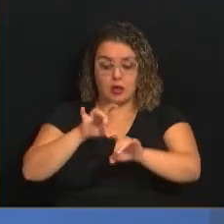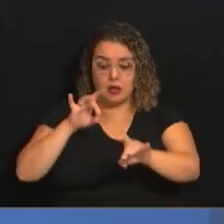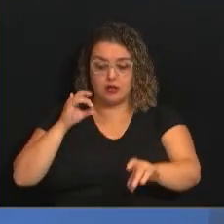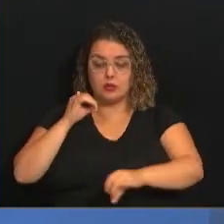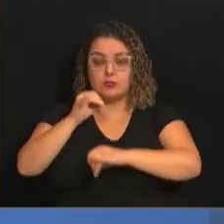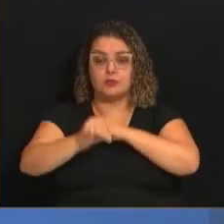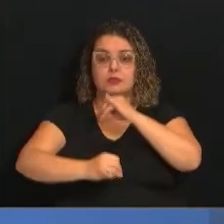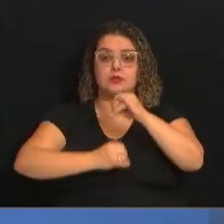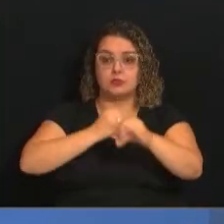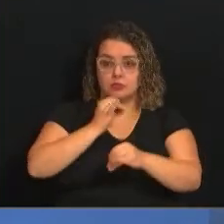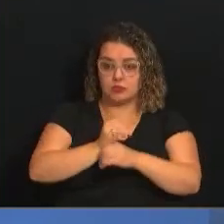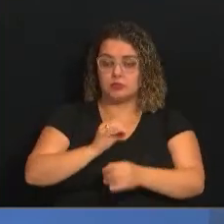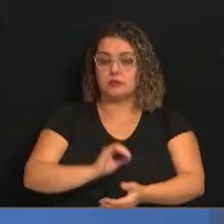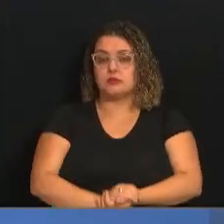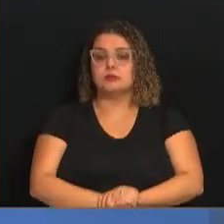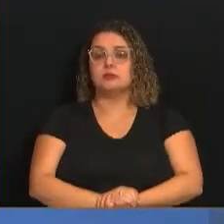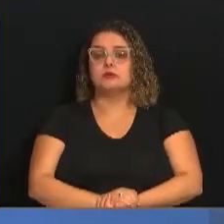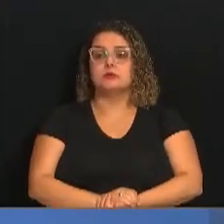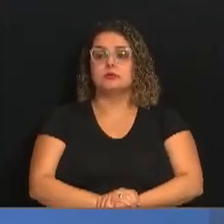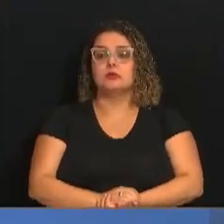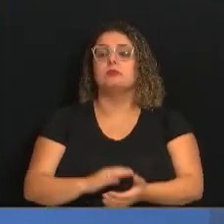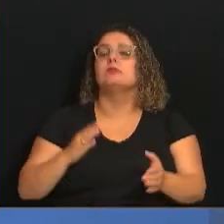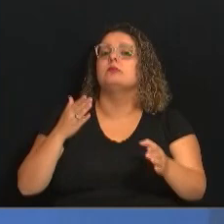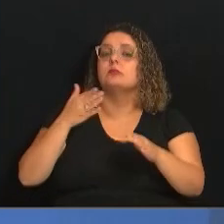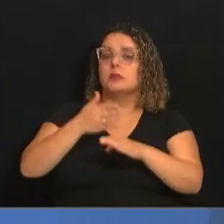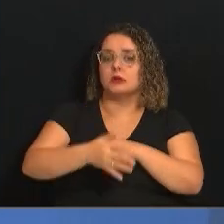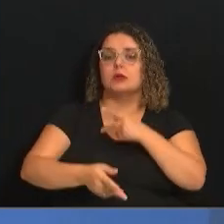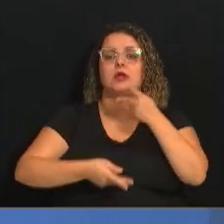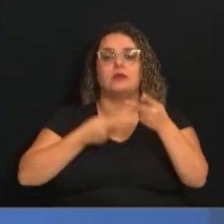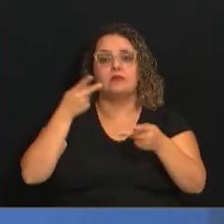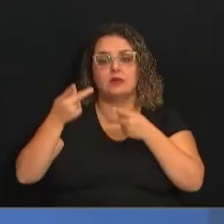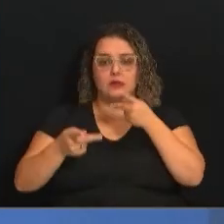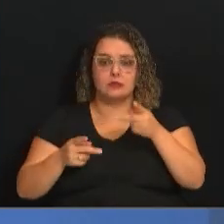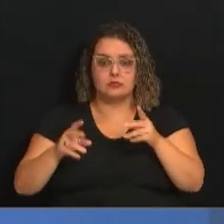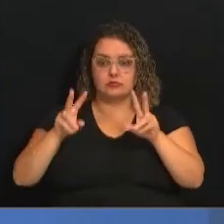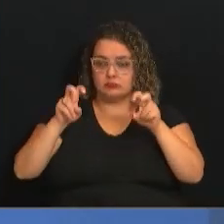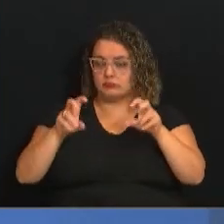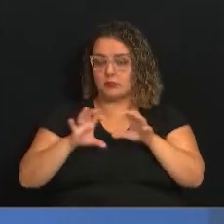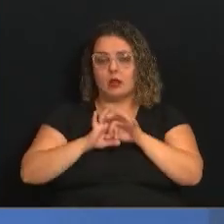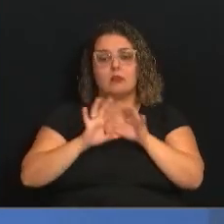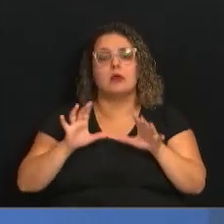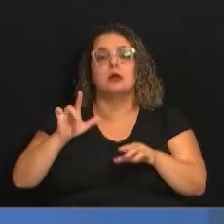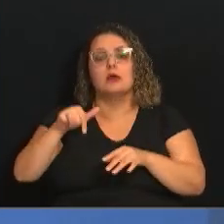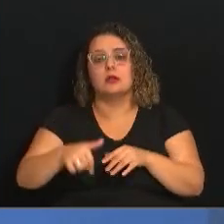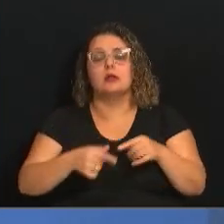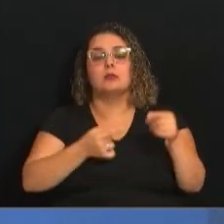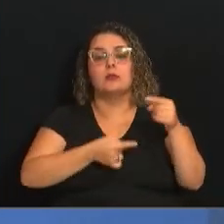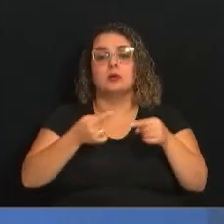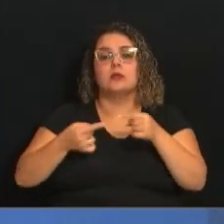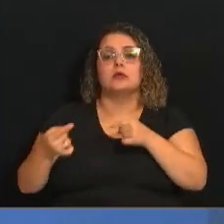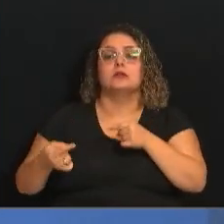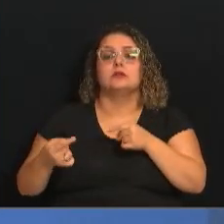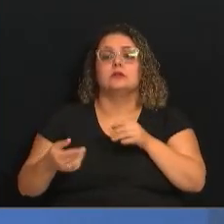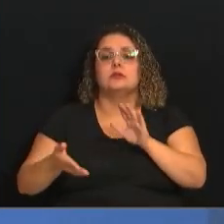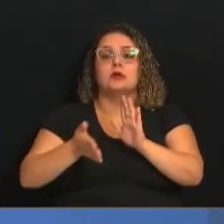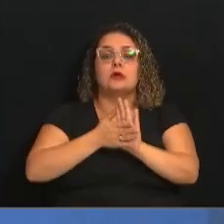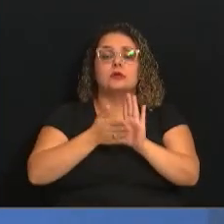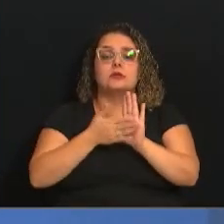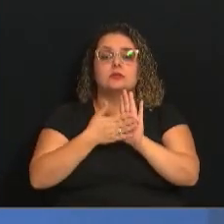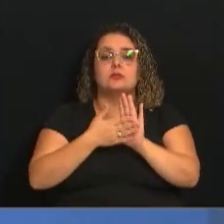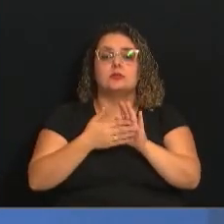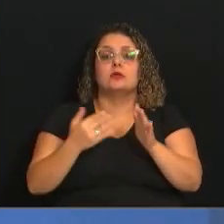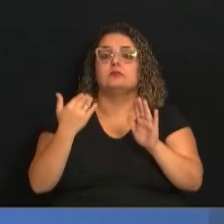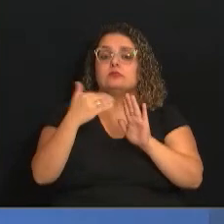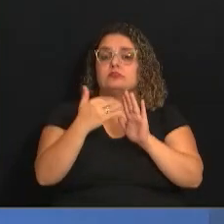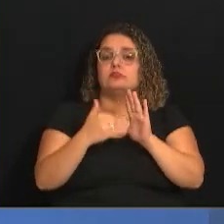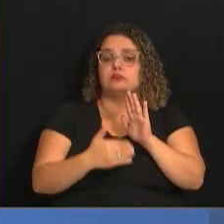de deliberação remota participam, falam sobre um tema livre e depois discutem as propostas. Entre os projetos